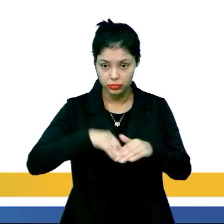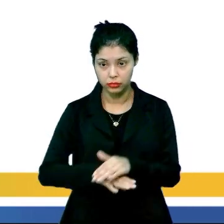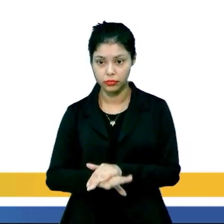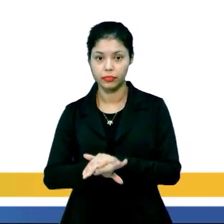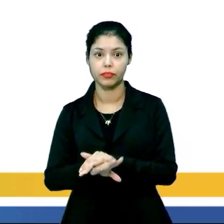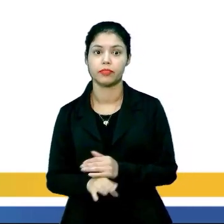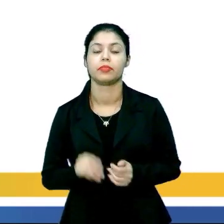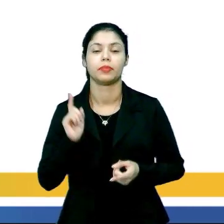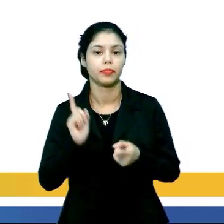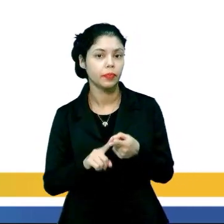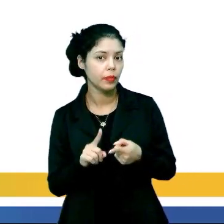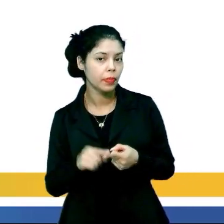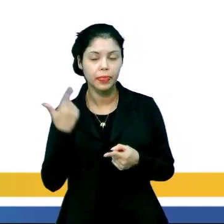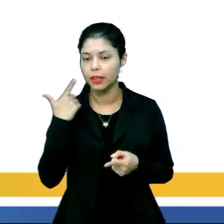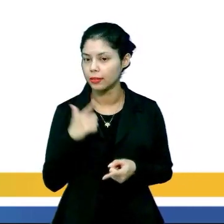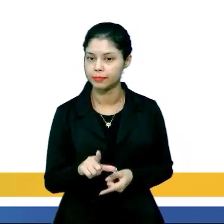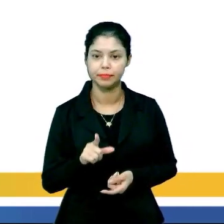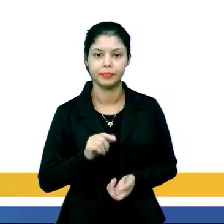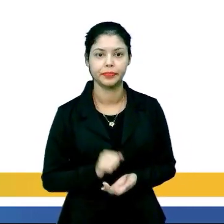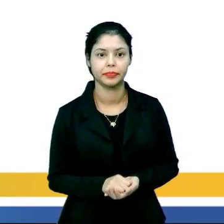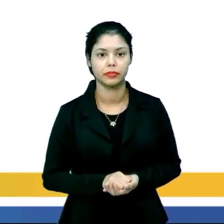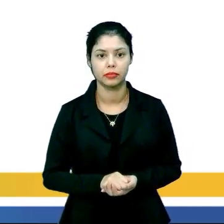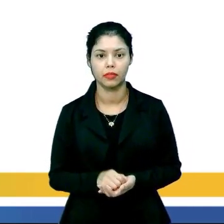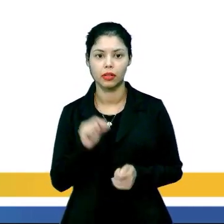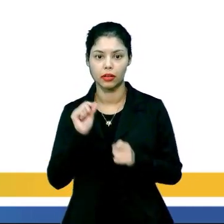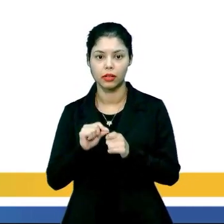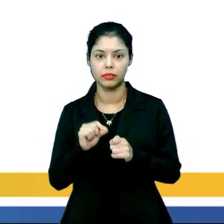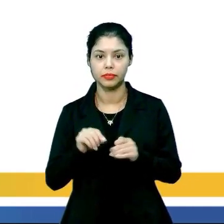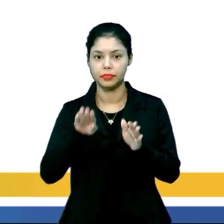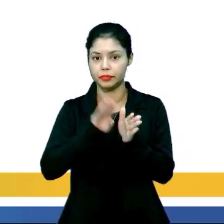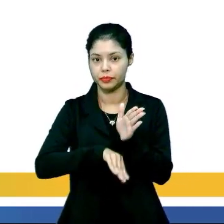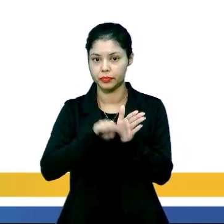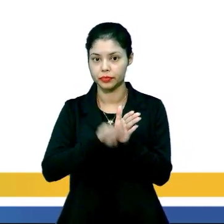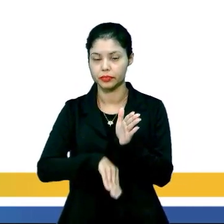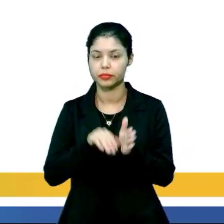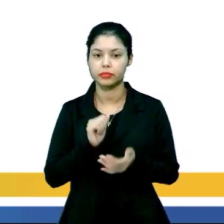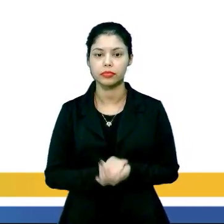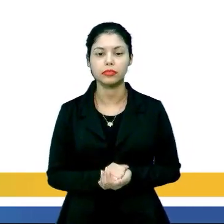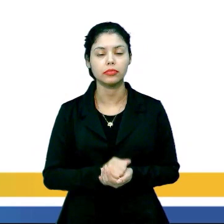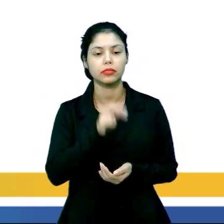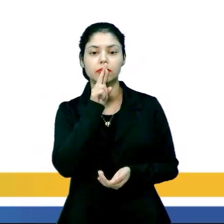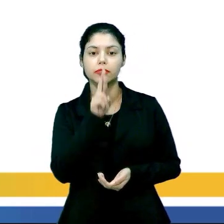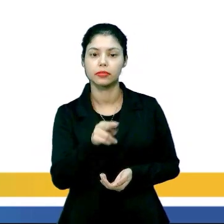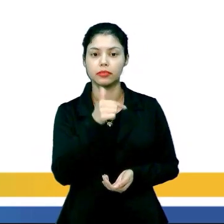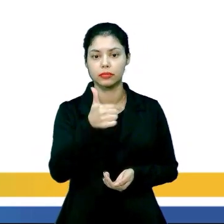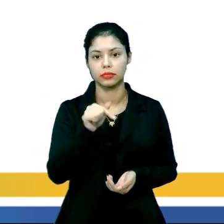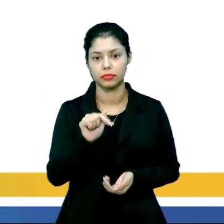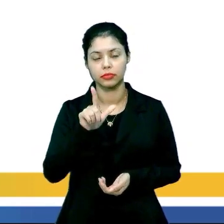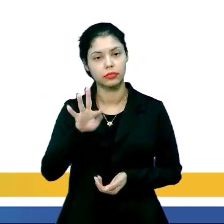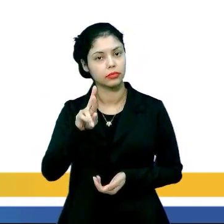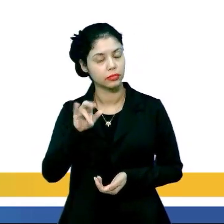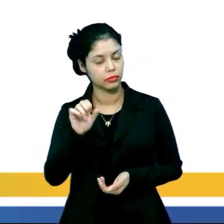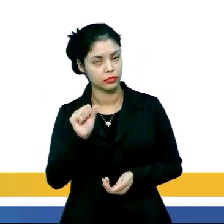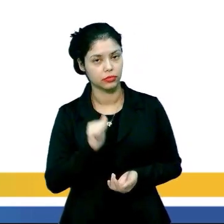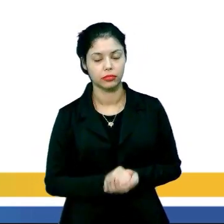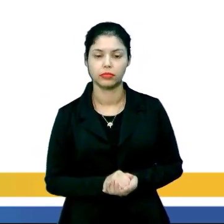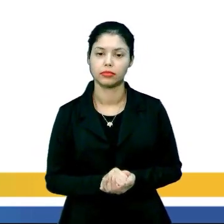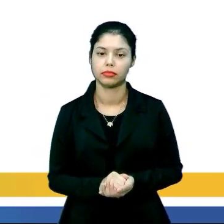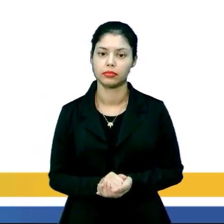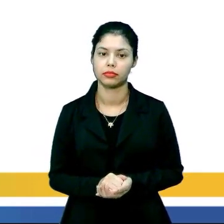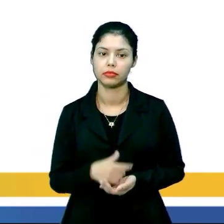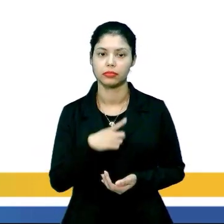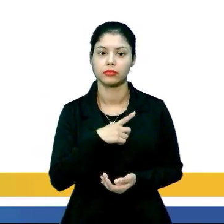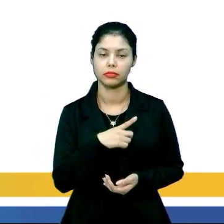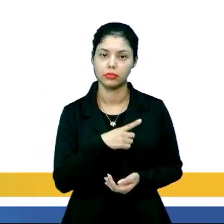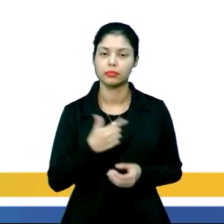reserva, porque ele não consumiu. Então eu tenho que subtrair. Logo, a resposta é 17 litros que ele